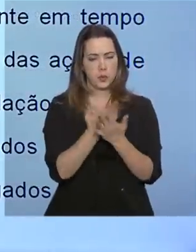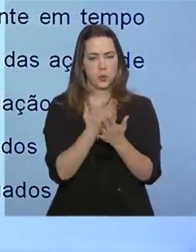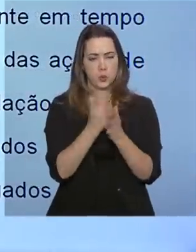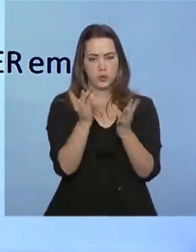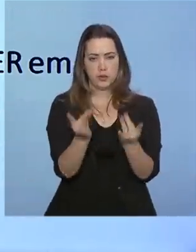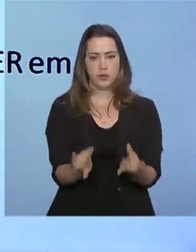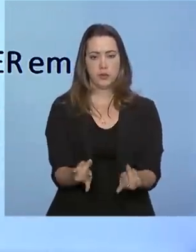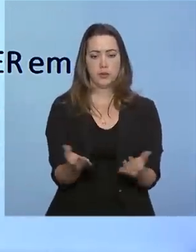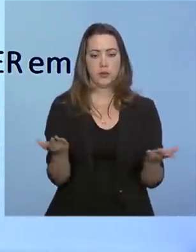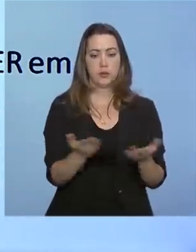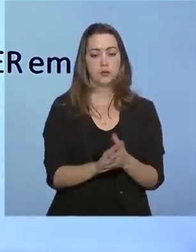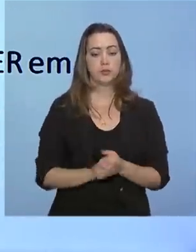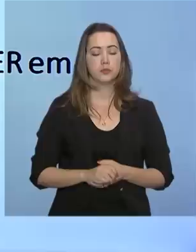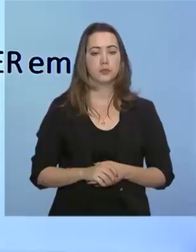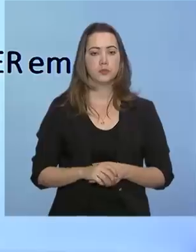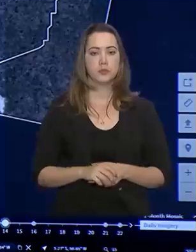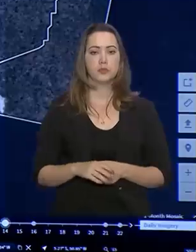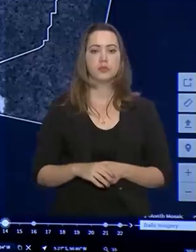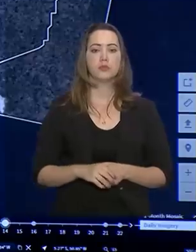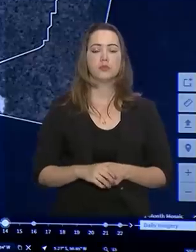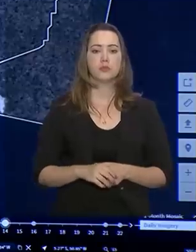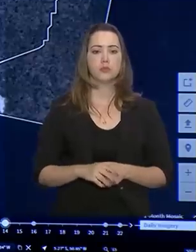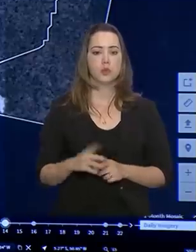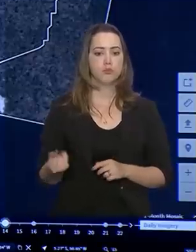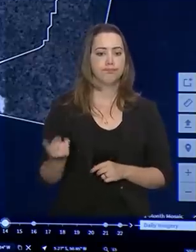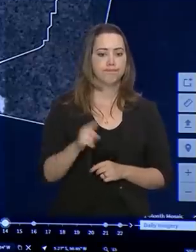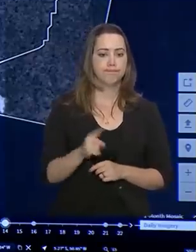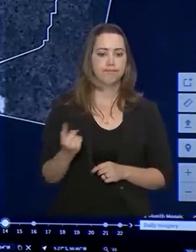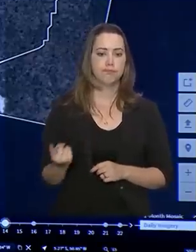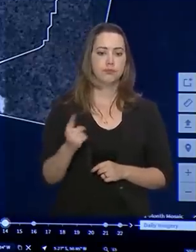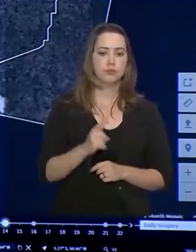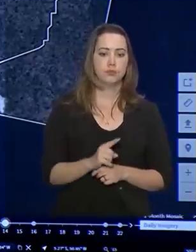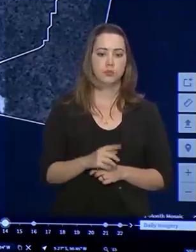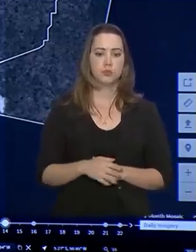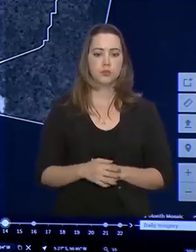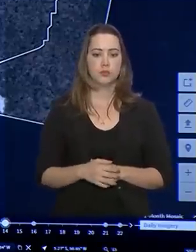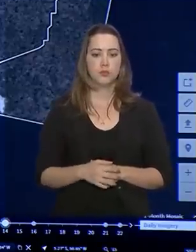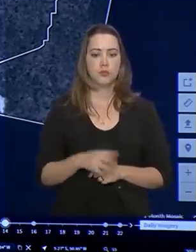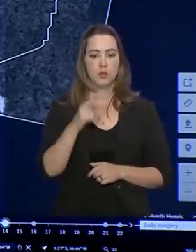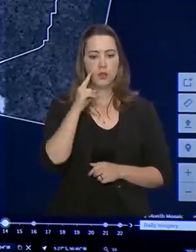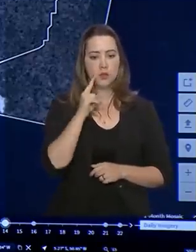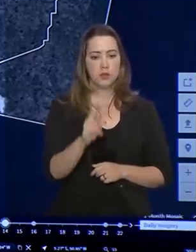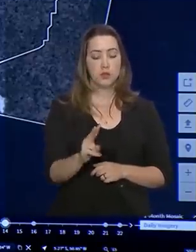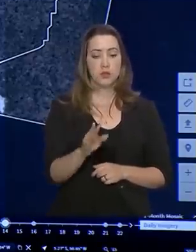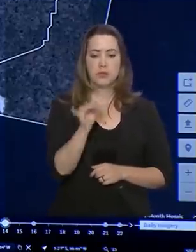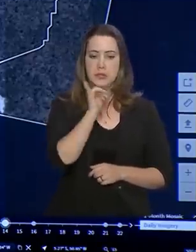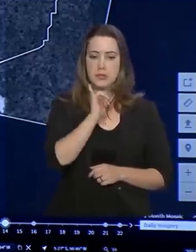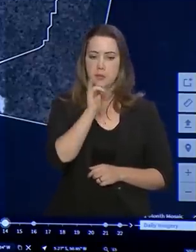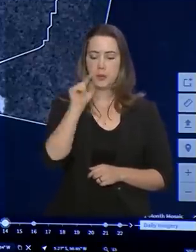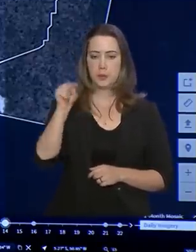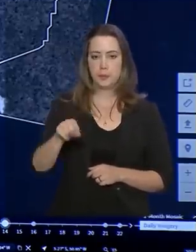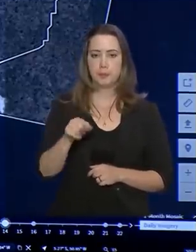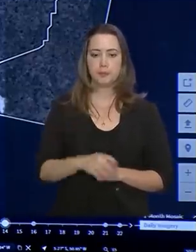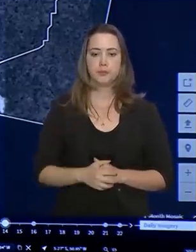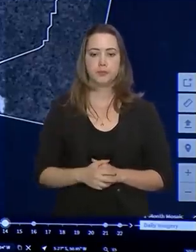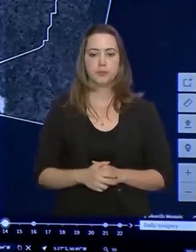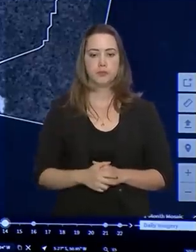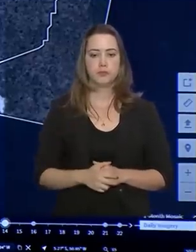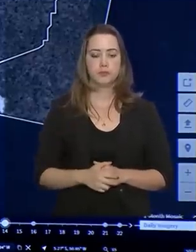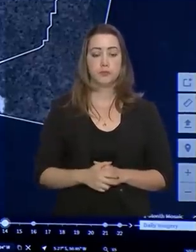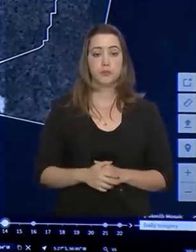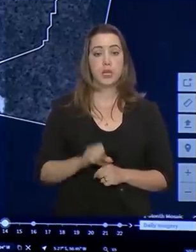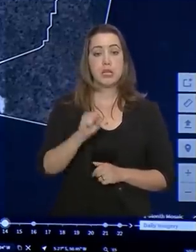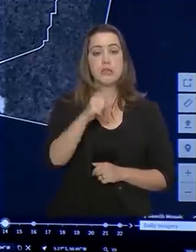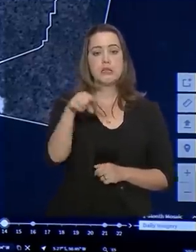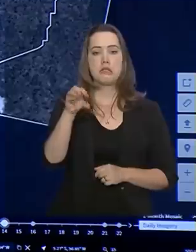pode passar pode passar muito bem aqui o primeiro exemplo são félix